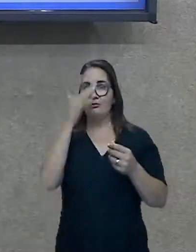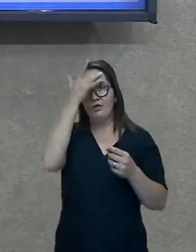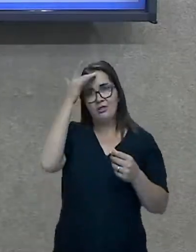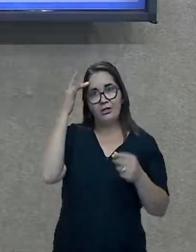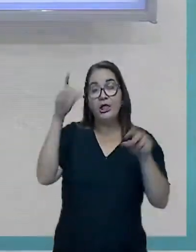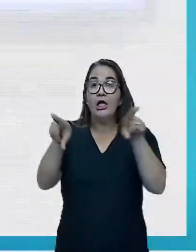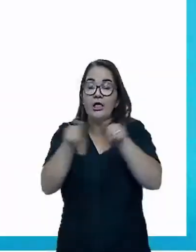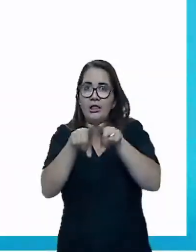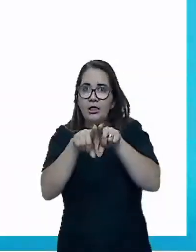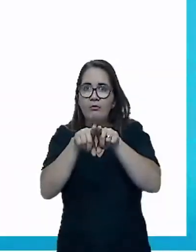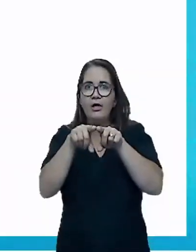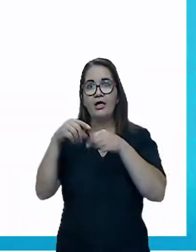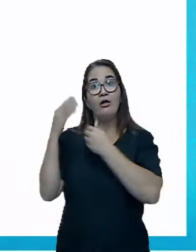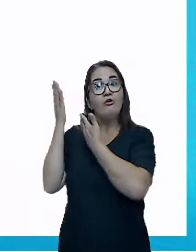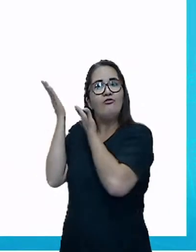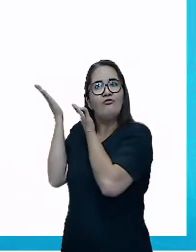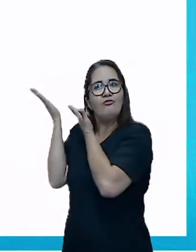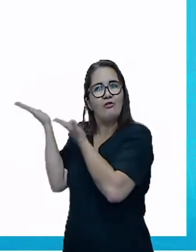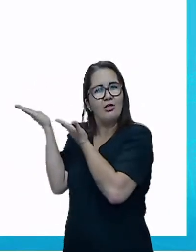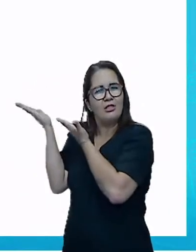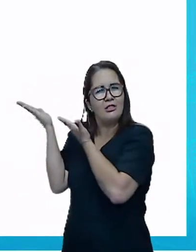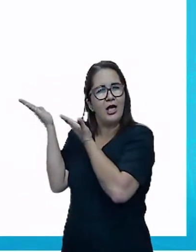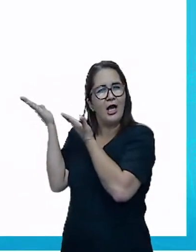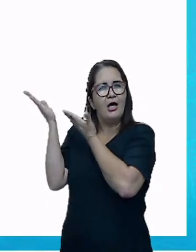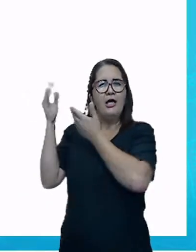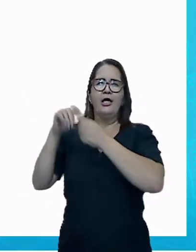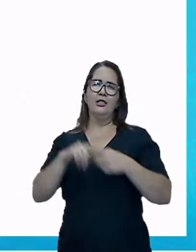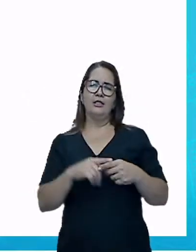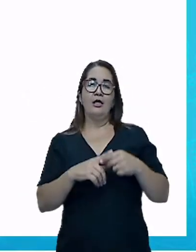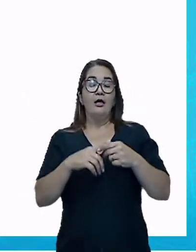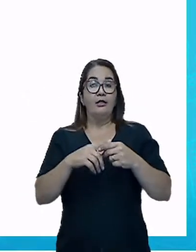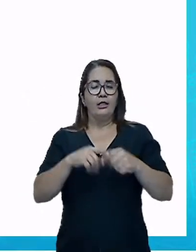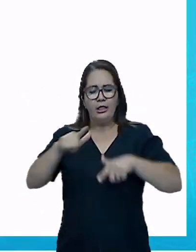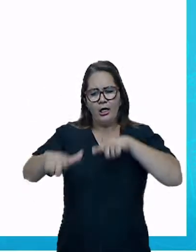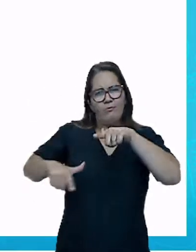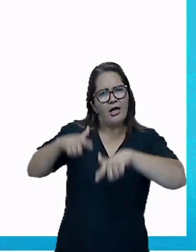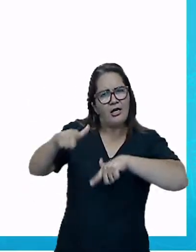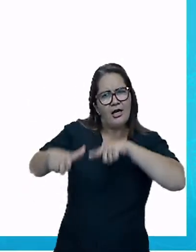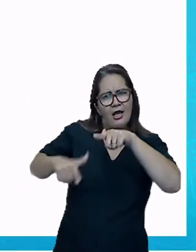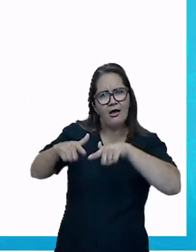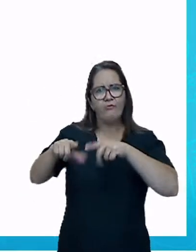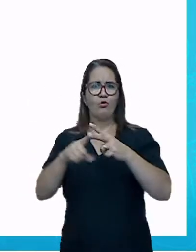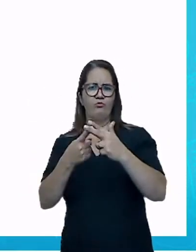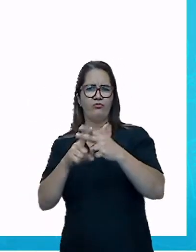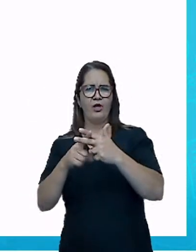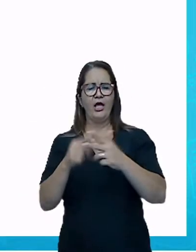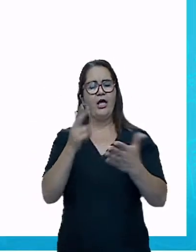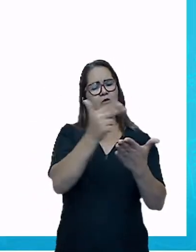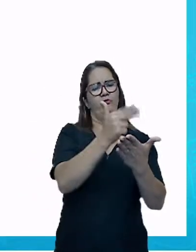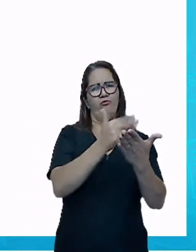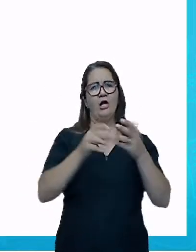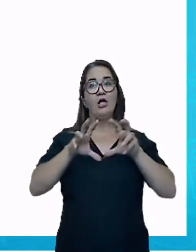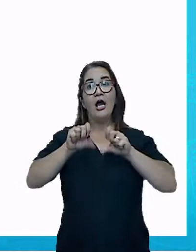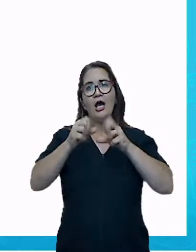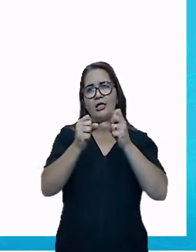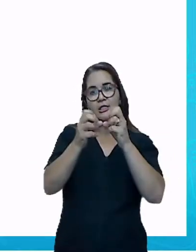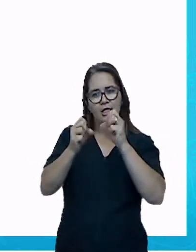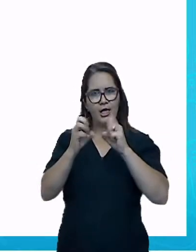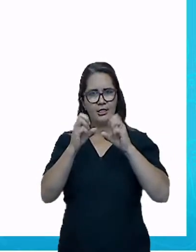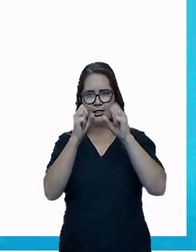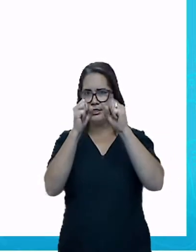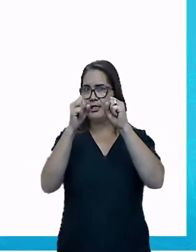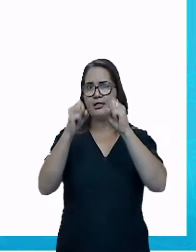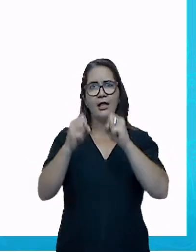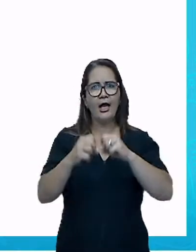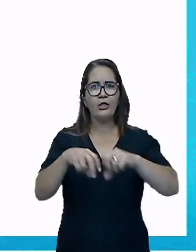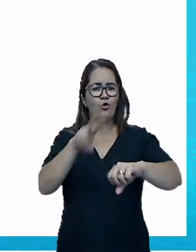hábeis artesãos da África, trabalhando como ferreiros, tecelões ou no artesanato de couro,